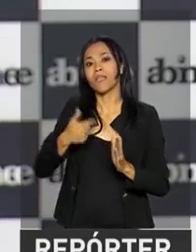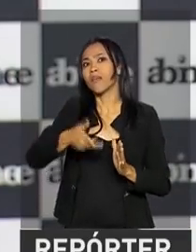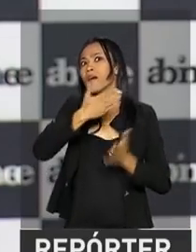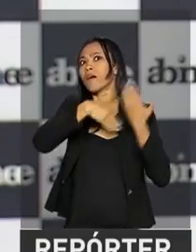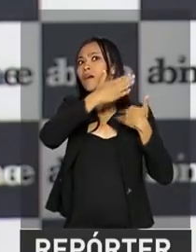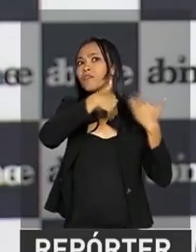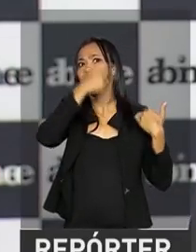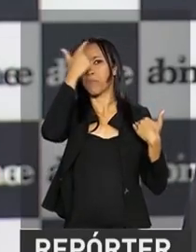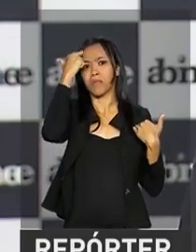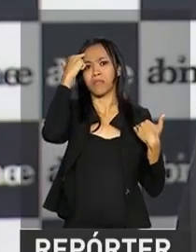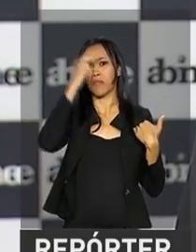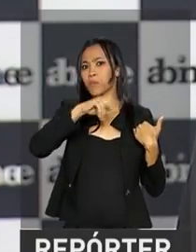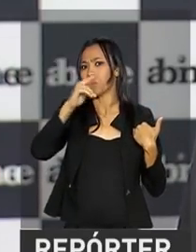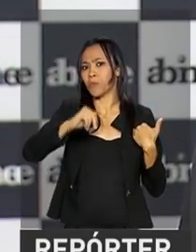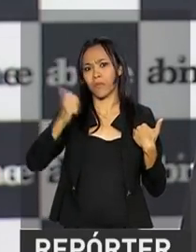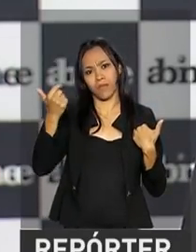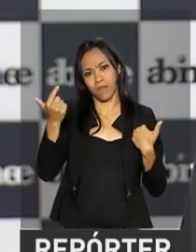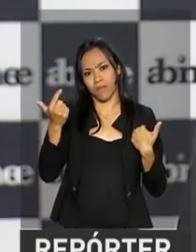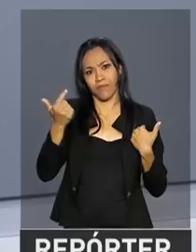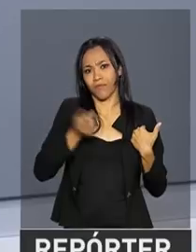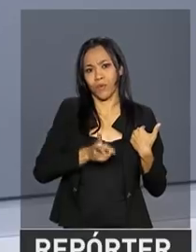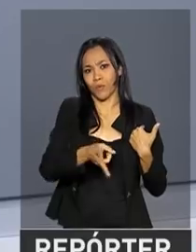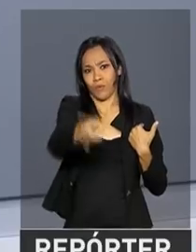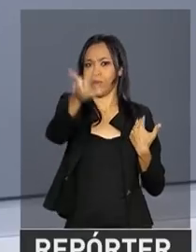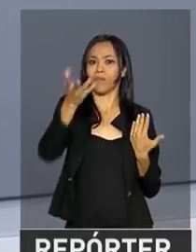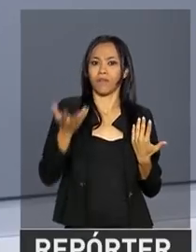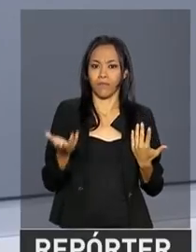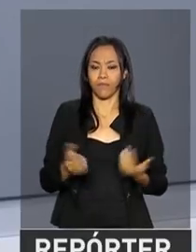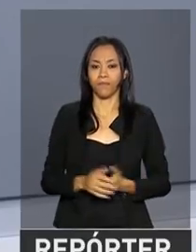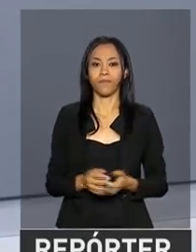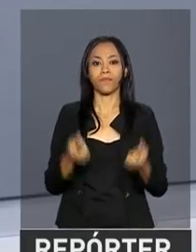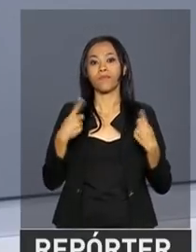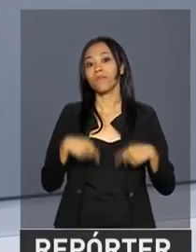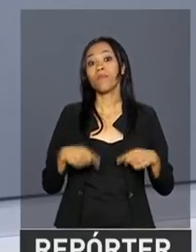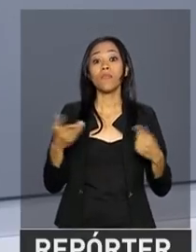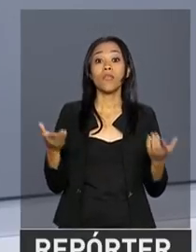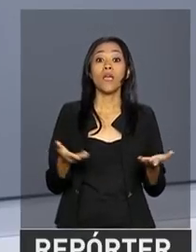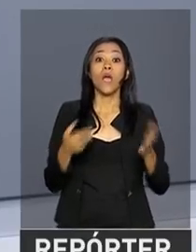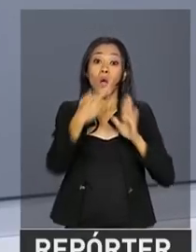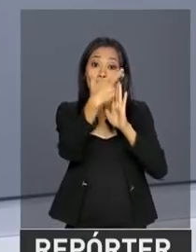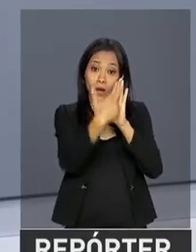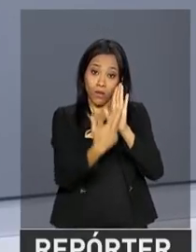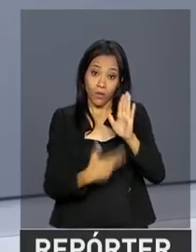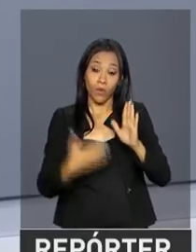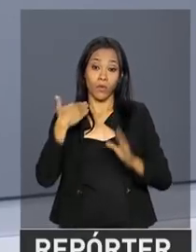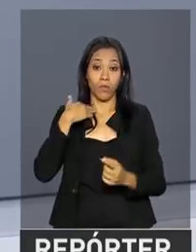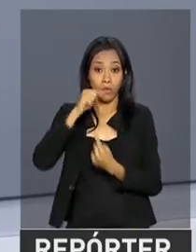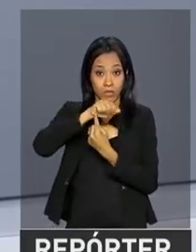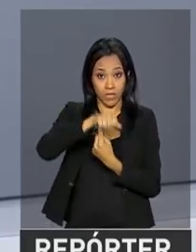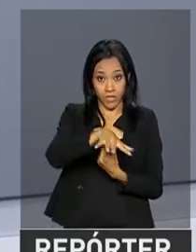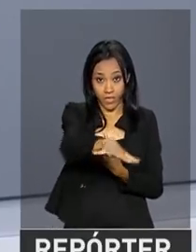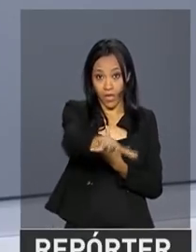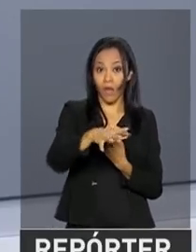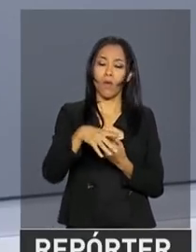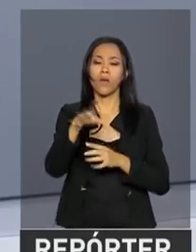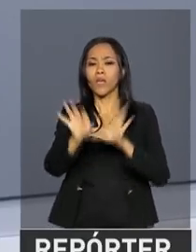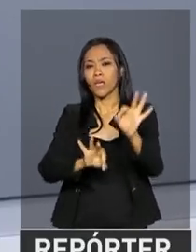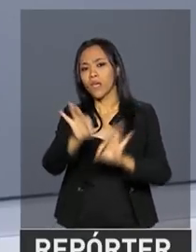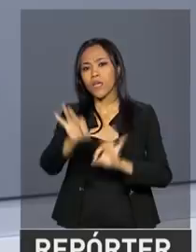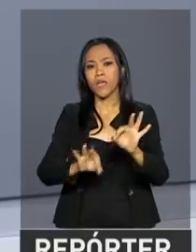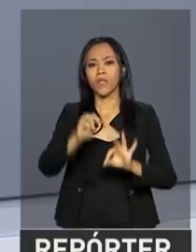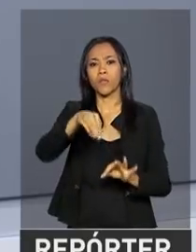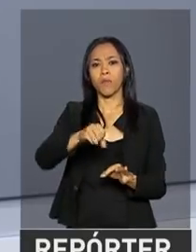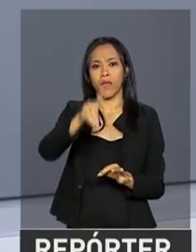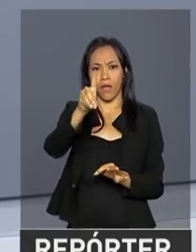jamais foram levados adiante o boletim focus do banco central com as projeções do mercado financeiro